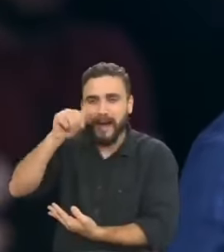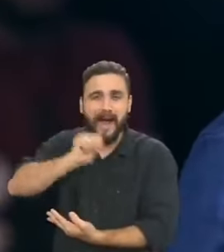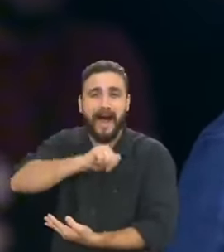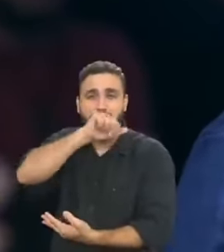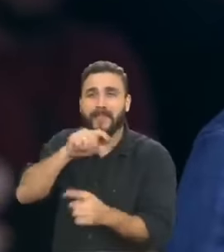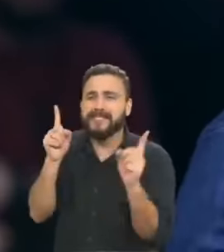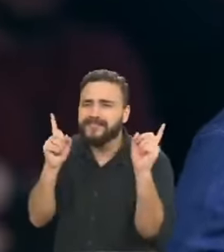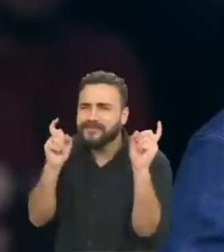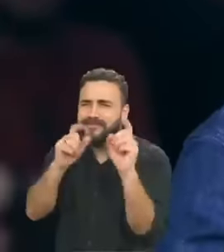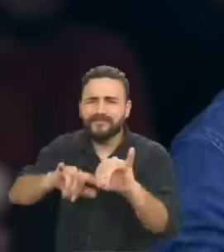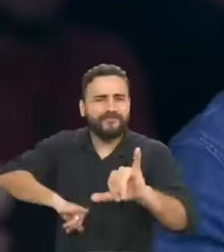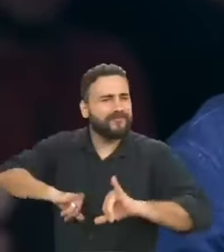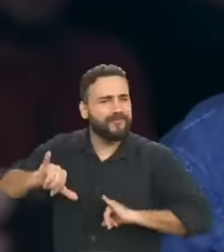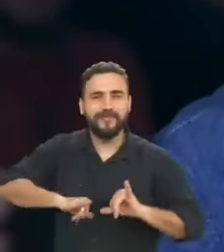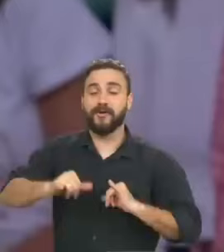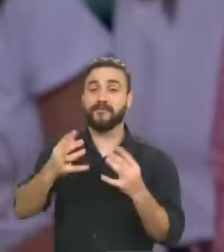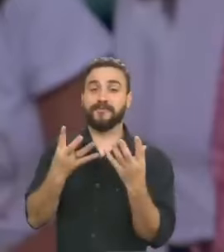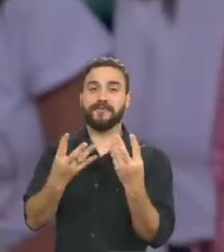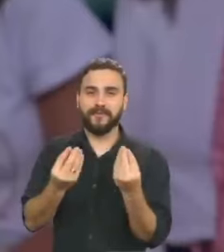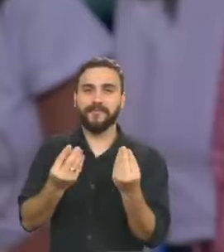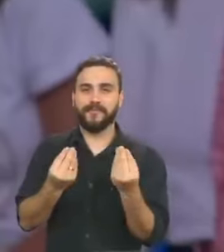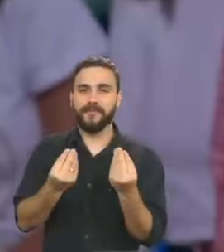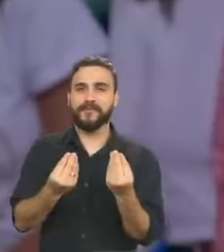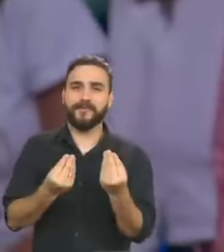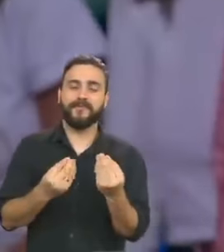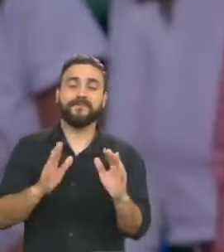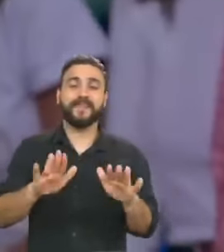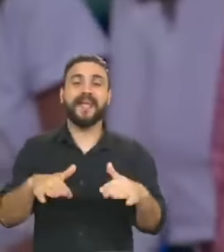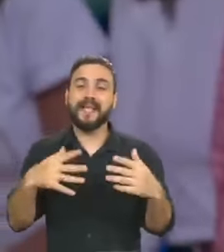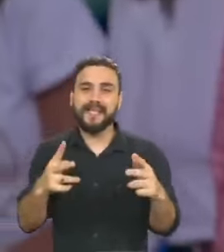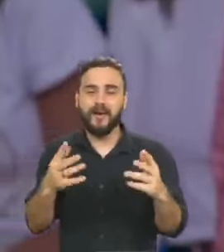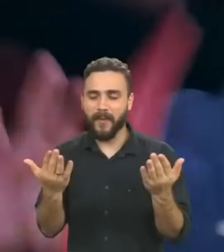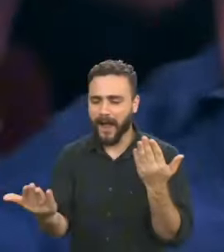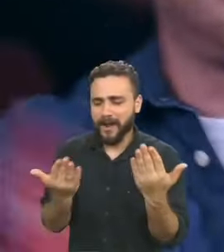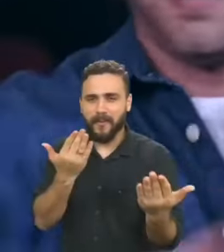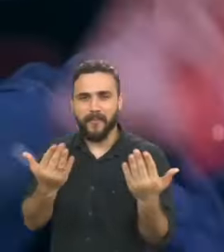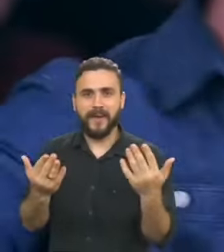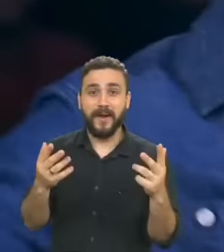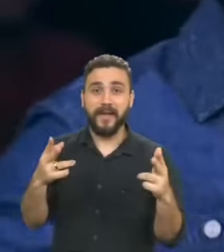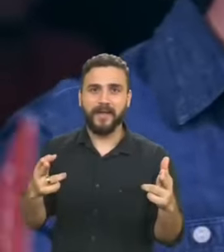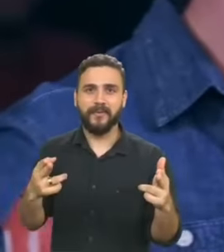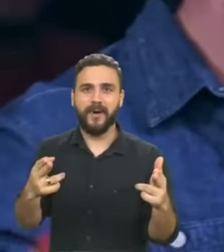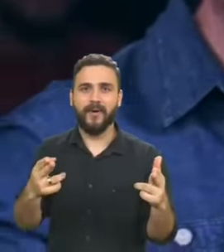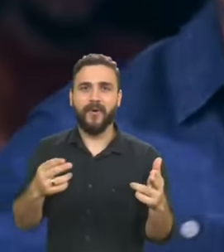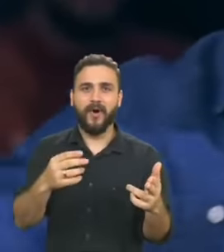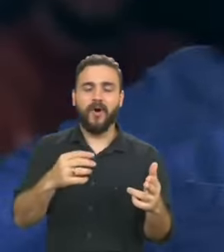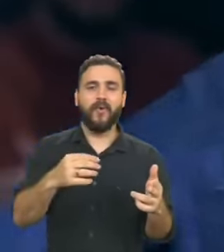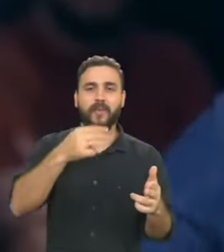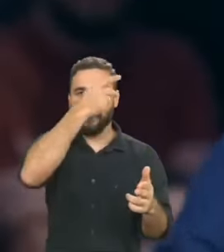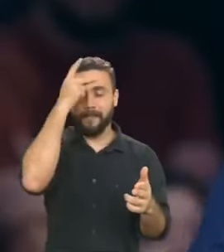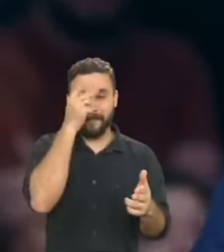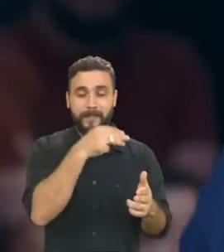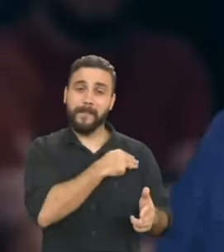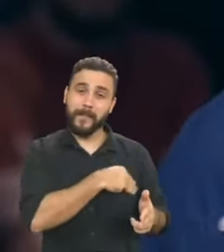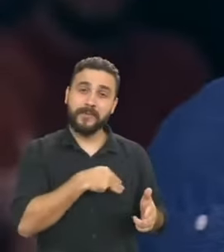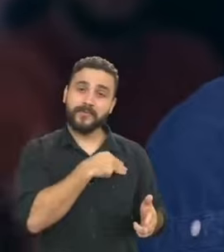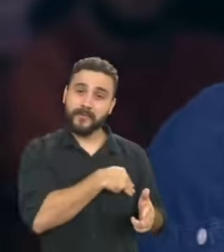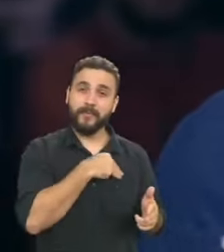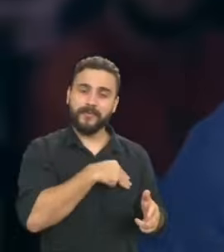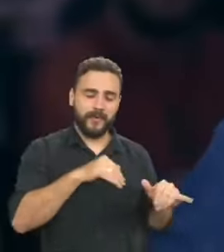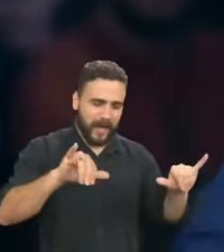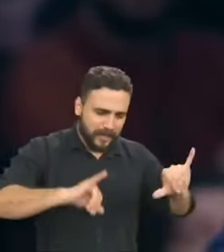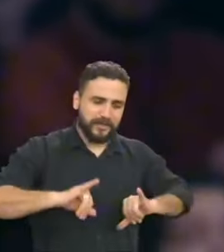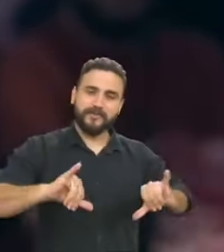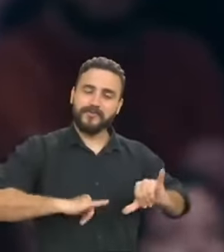depois do filho comer, e só pode ir onde o filho pode ir. Então, para a gente iniciar um pré, vamos para lá, vamos conhecer, amém, glória a Deus. A Roseli falou,